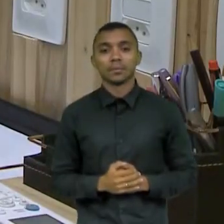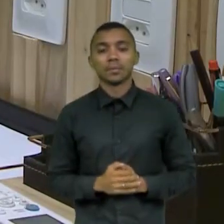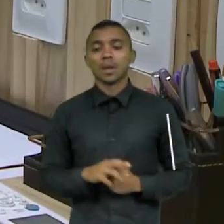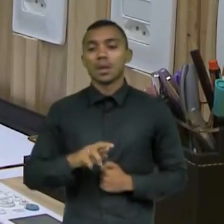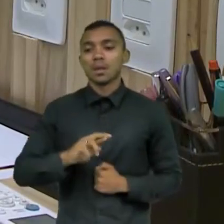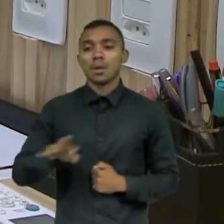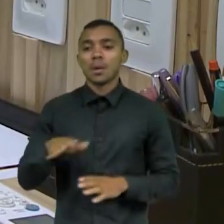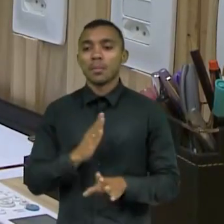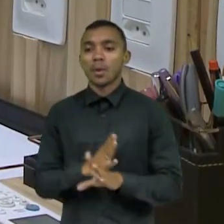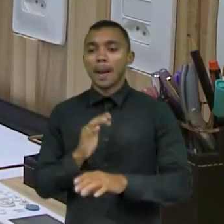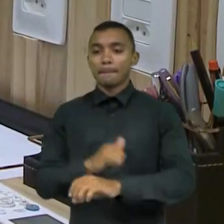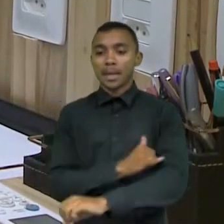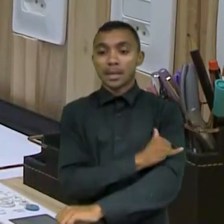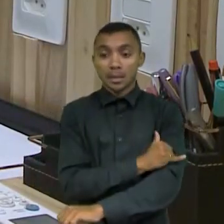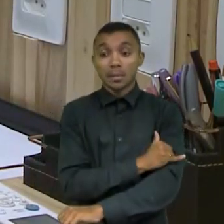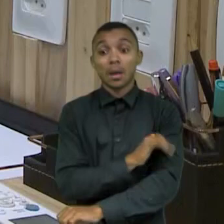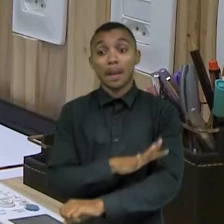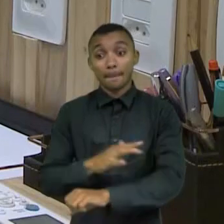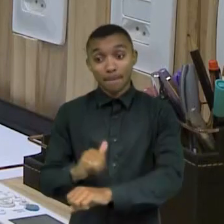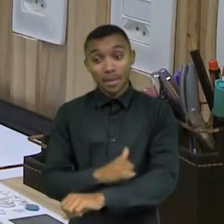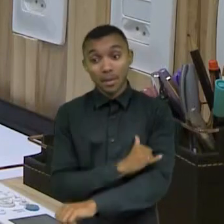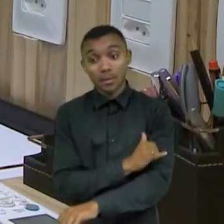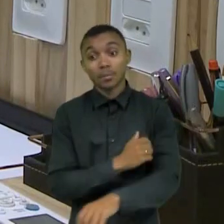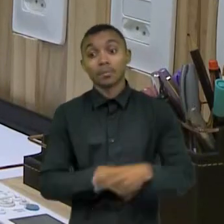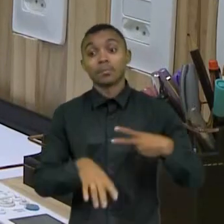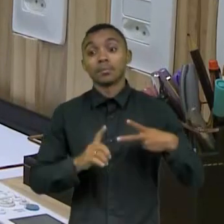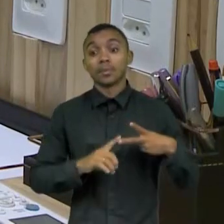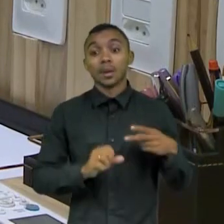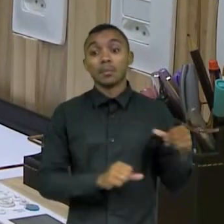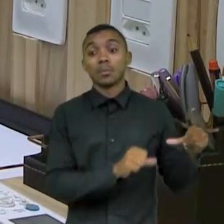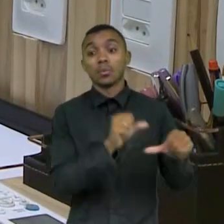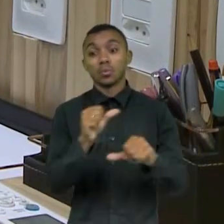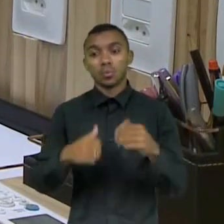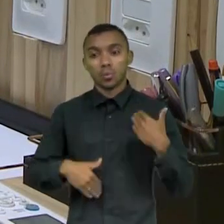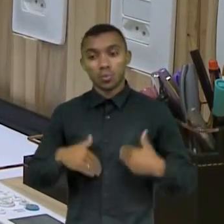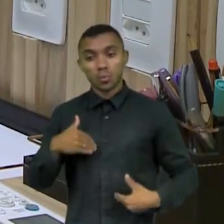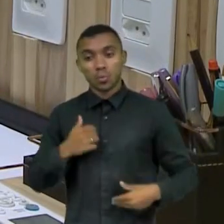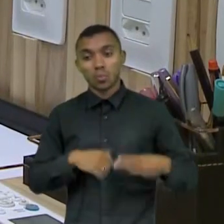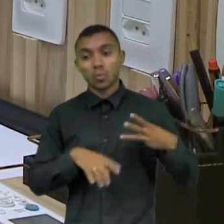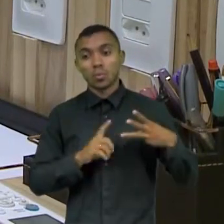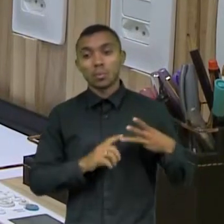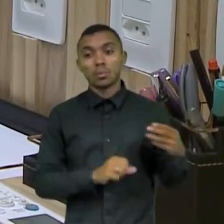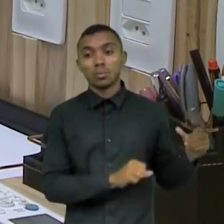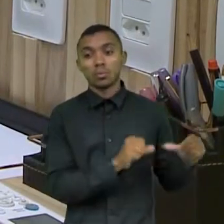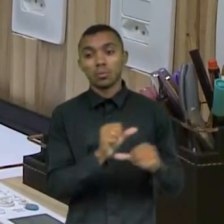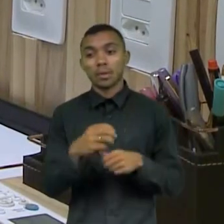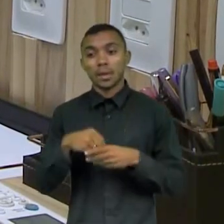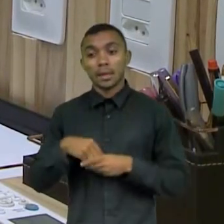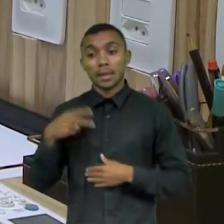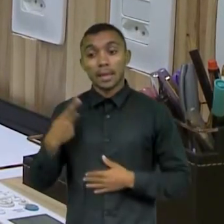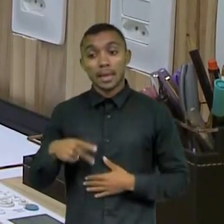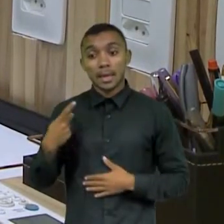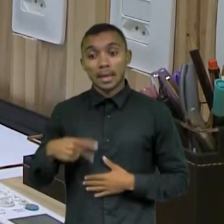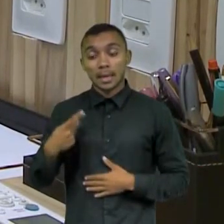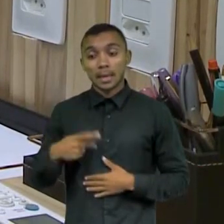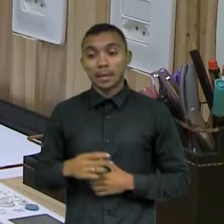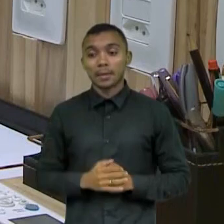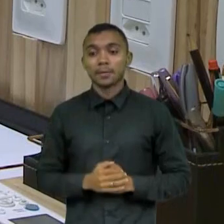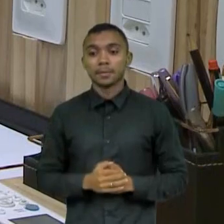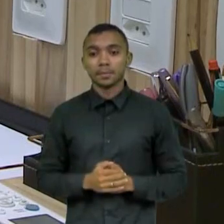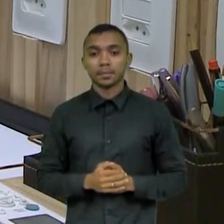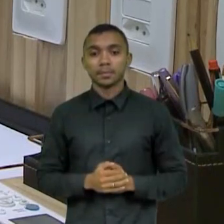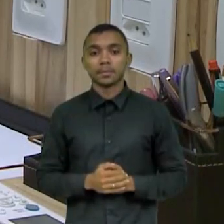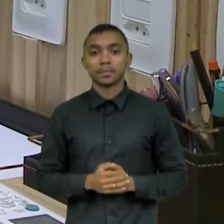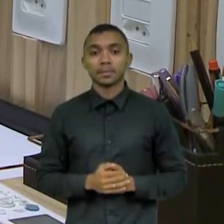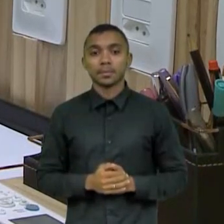de peso, mas junto com esse peso vem também alterações metabólicas, alterações dentro do corpo, no funcionamento dessas crianças, que isso